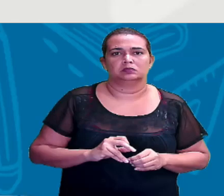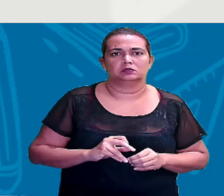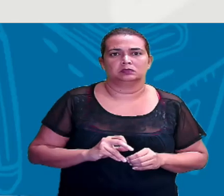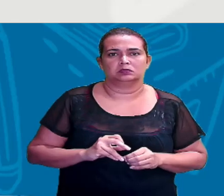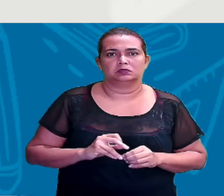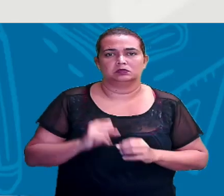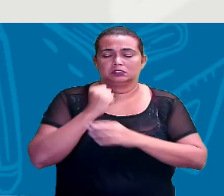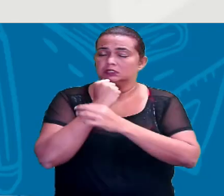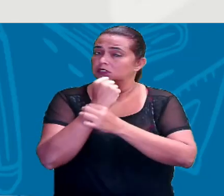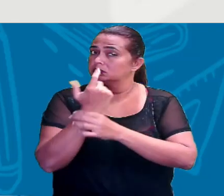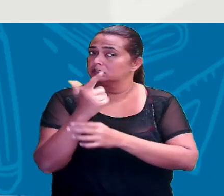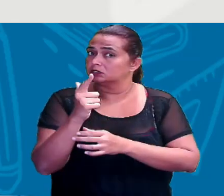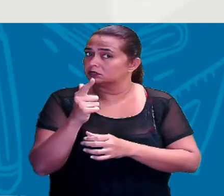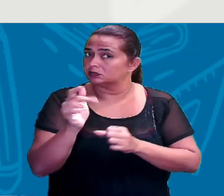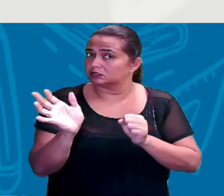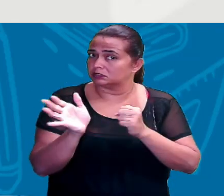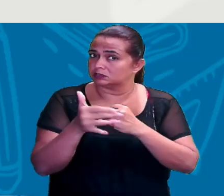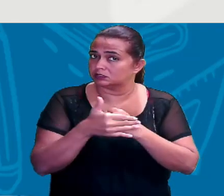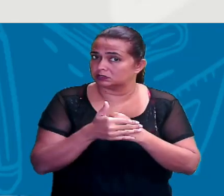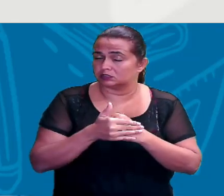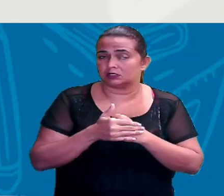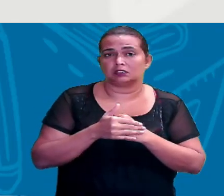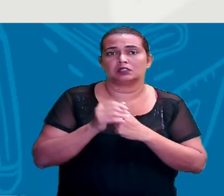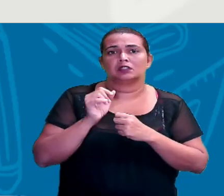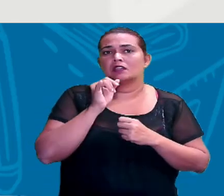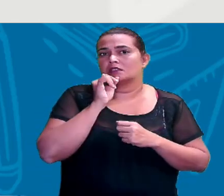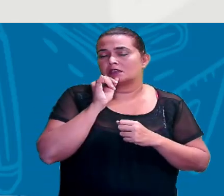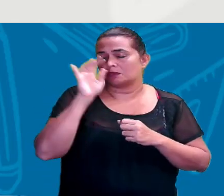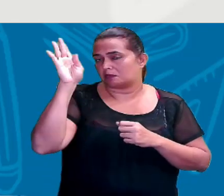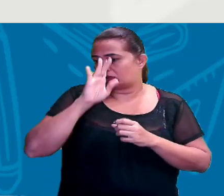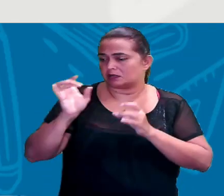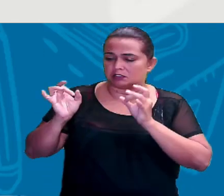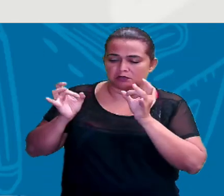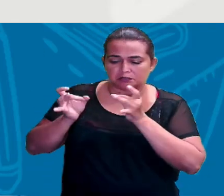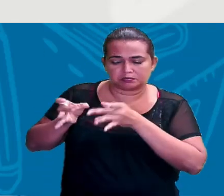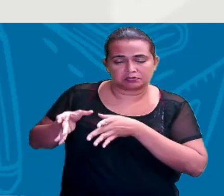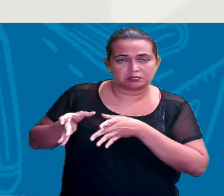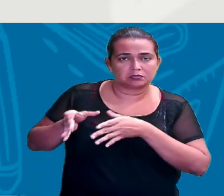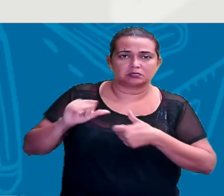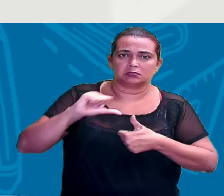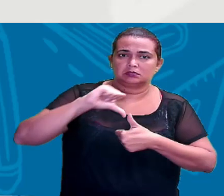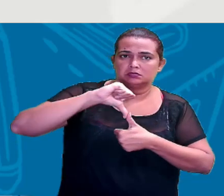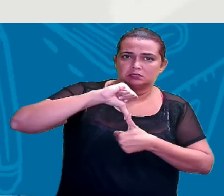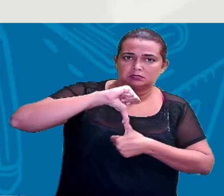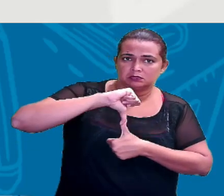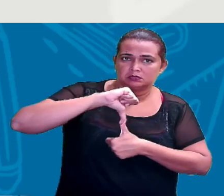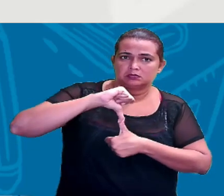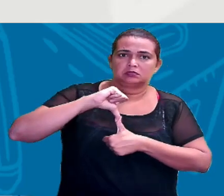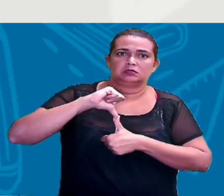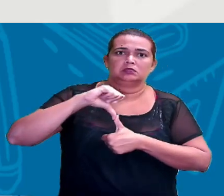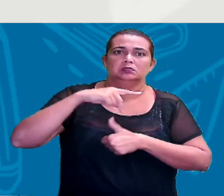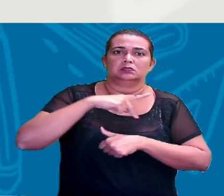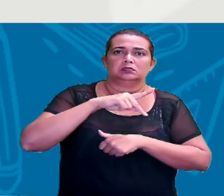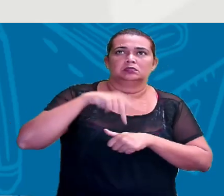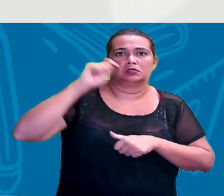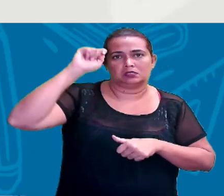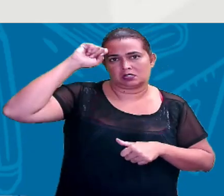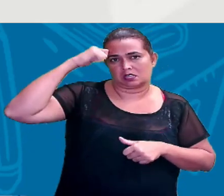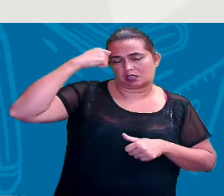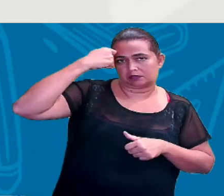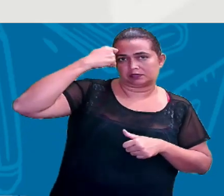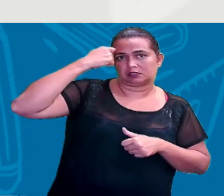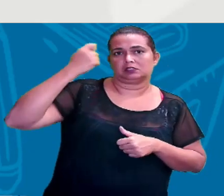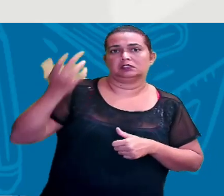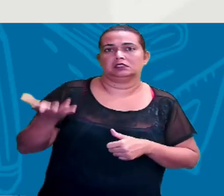né? Então, saindo do Brasil, vindo da América Central, de pontos da África, né?